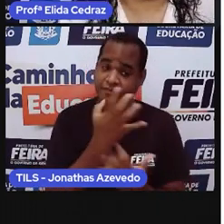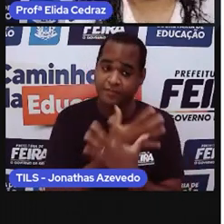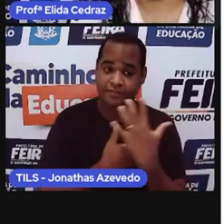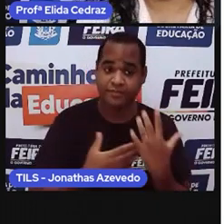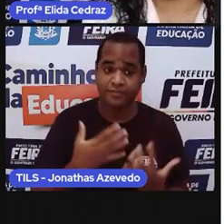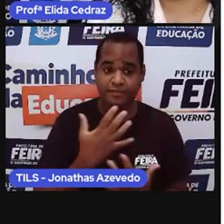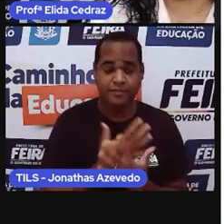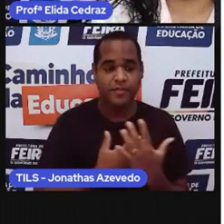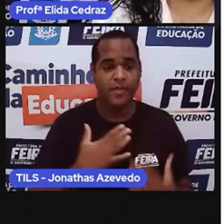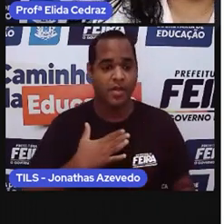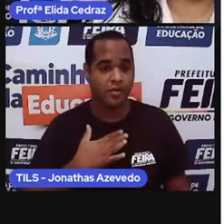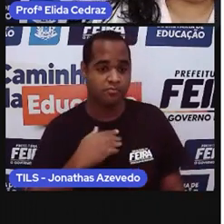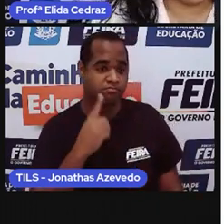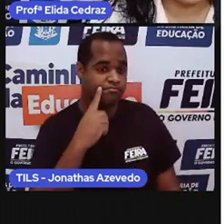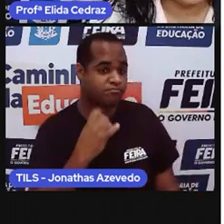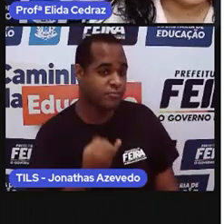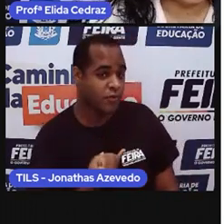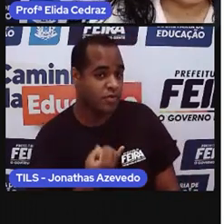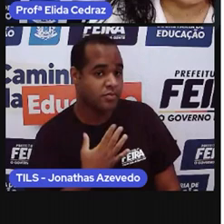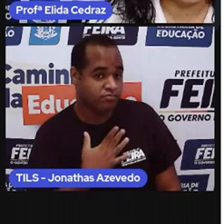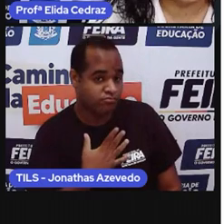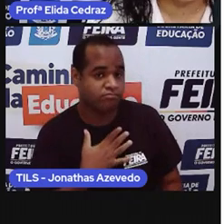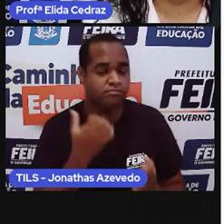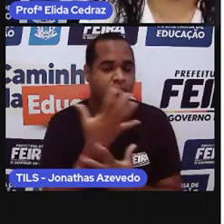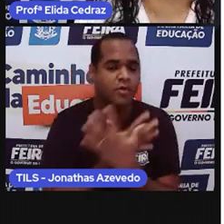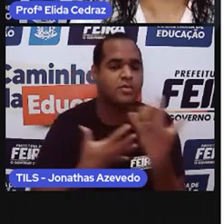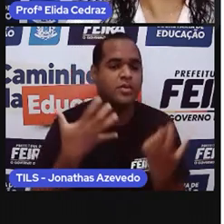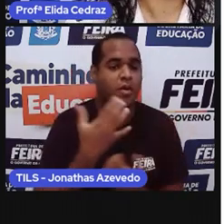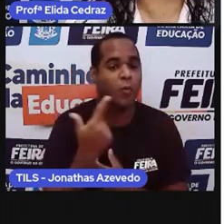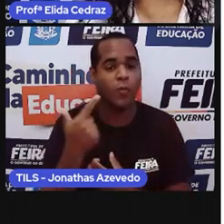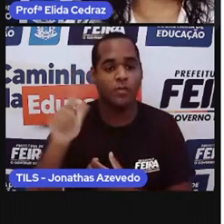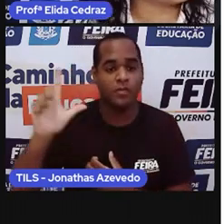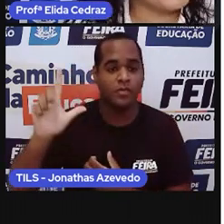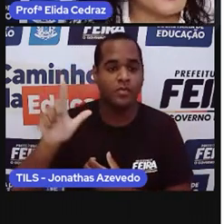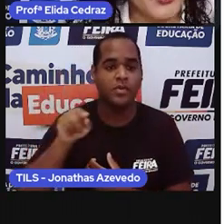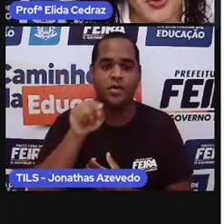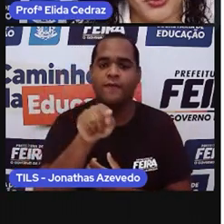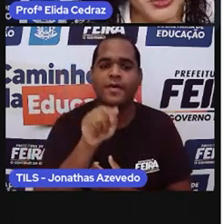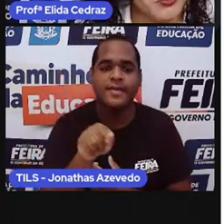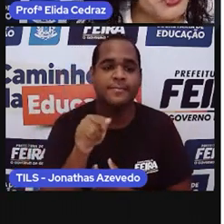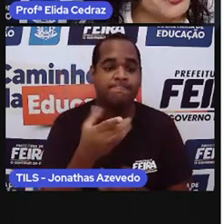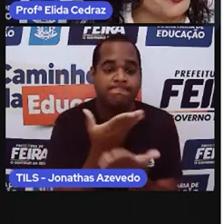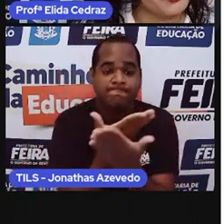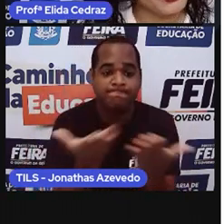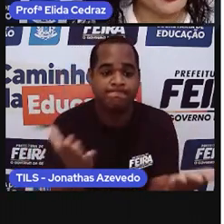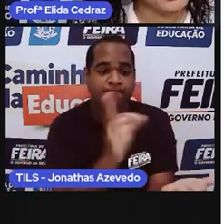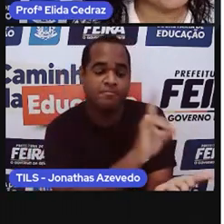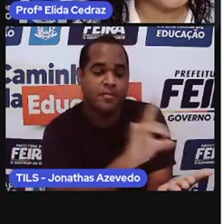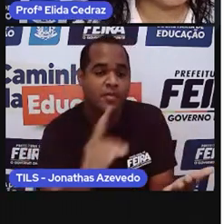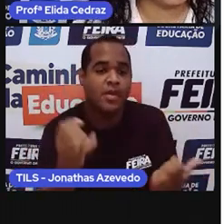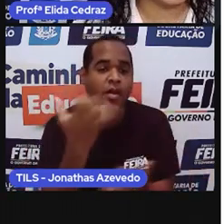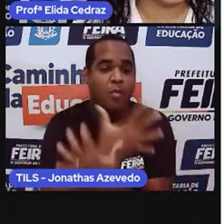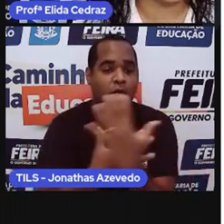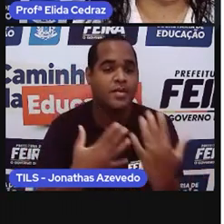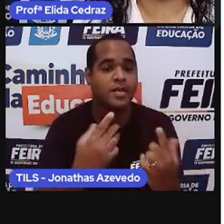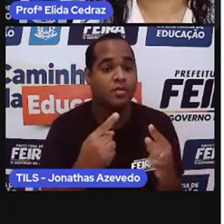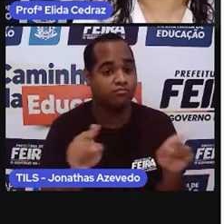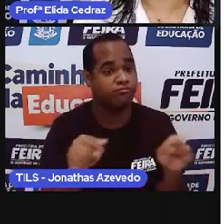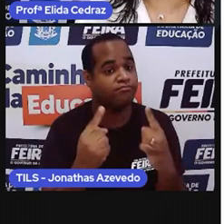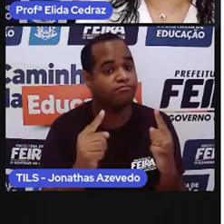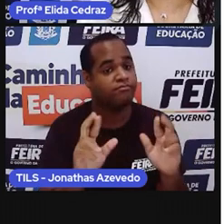música, Jonatas gosta de outro tipo de música, vocês gostam de outro tipo de